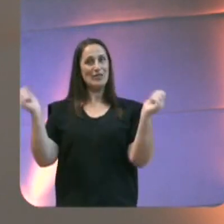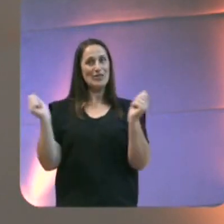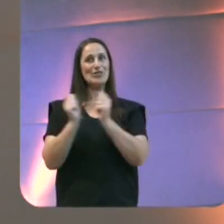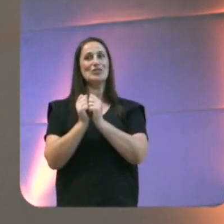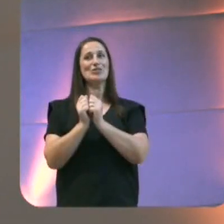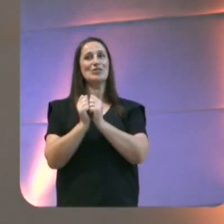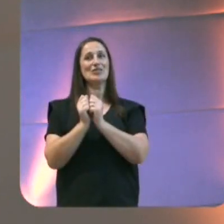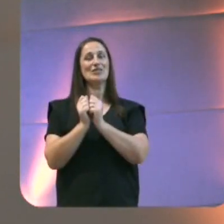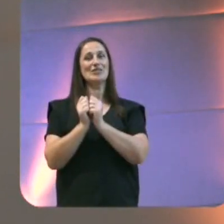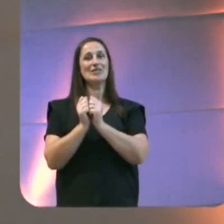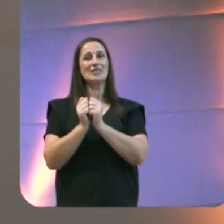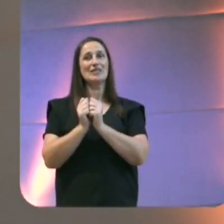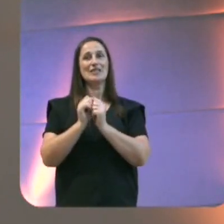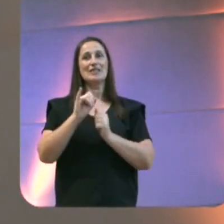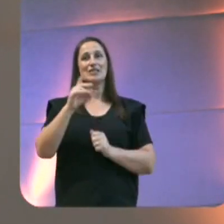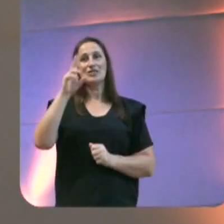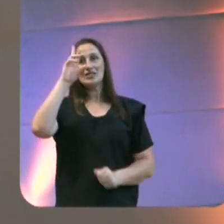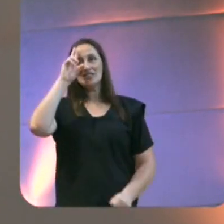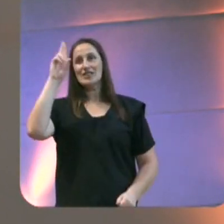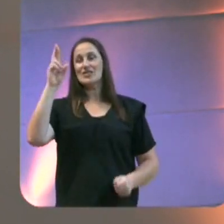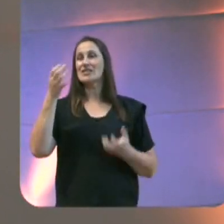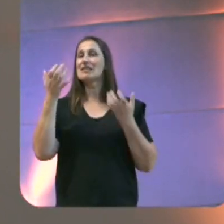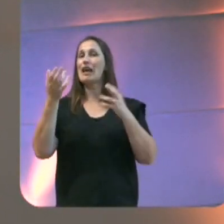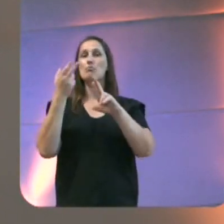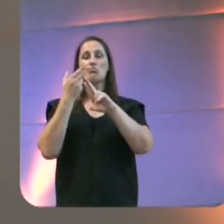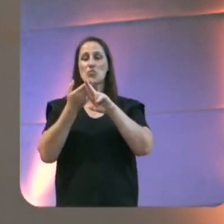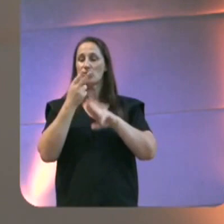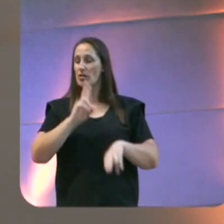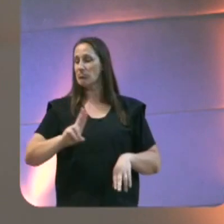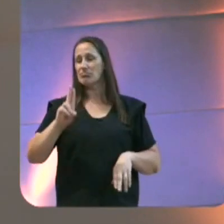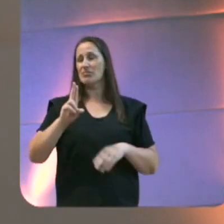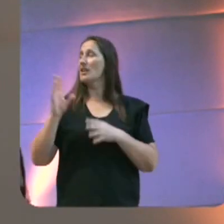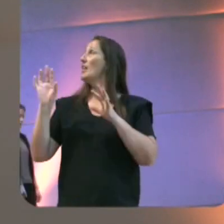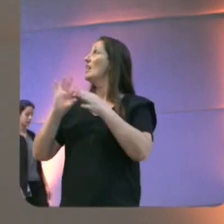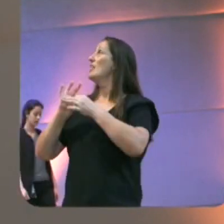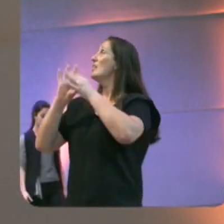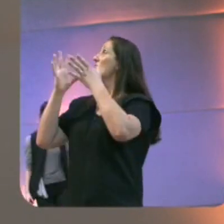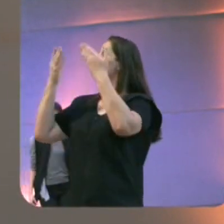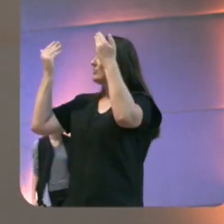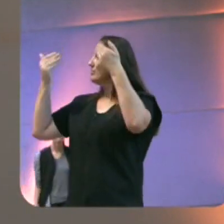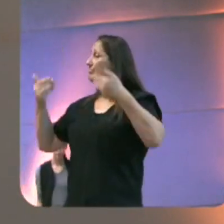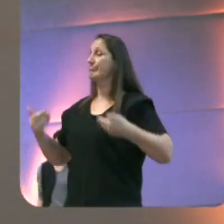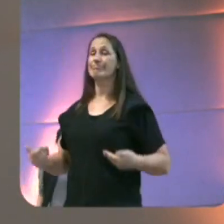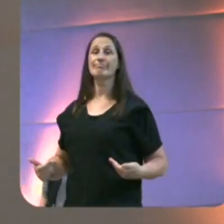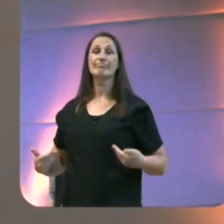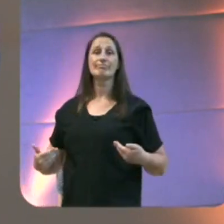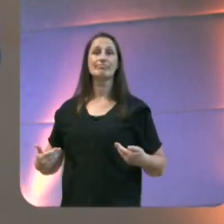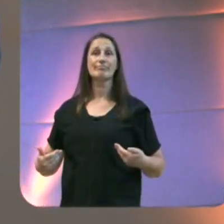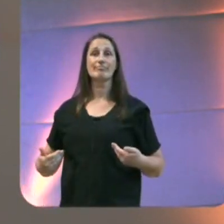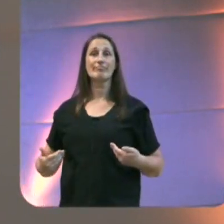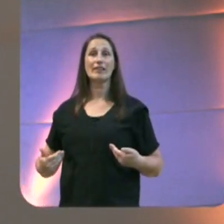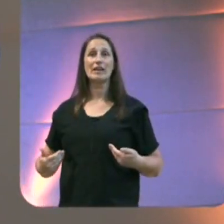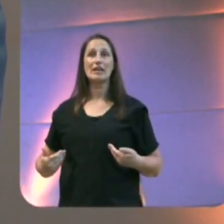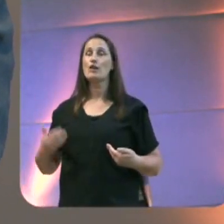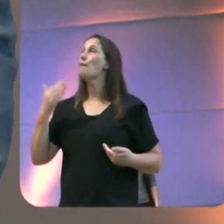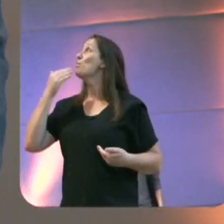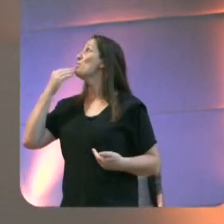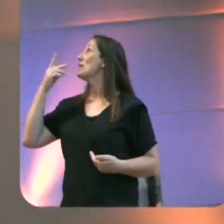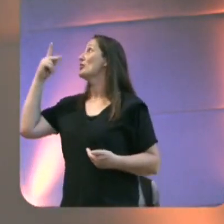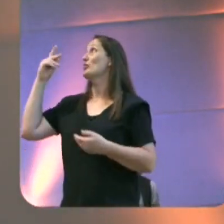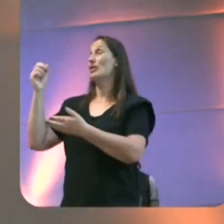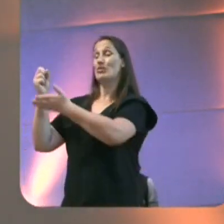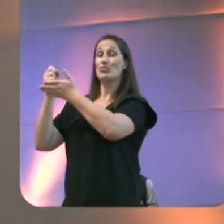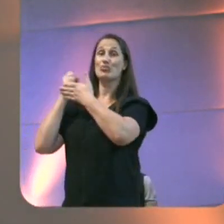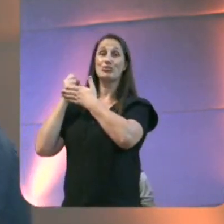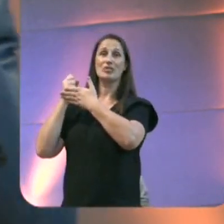Se o Senhor quer me usar dessa ou daquela maneira, estou disponível. Eu só peço o teu suprimento. Então,